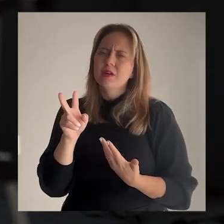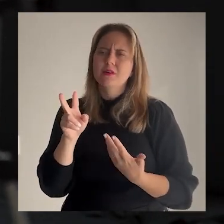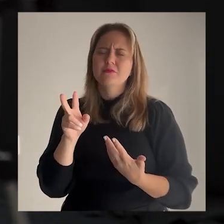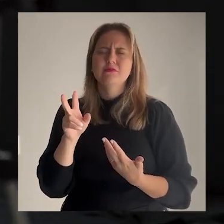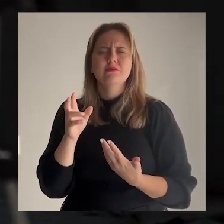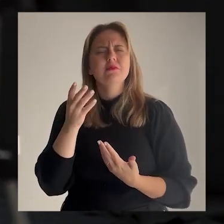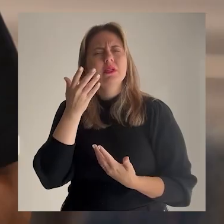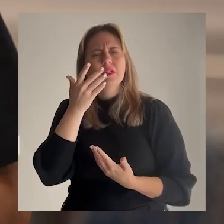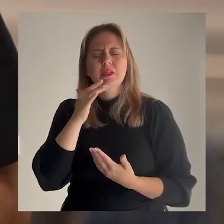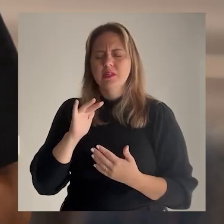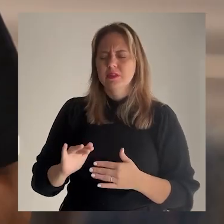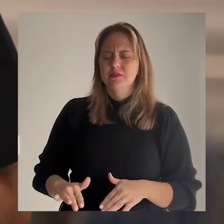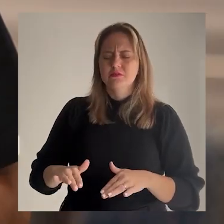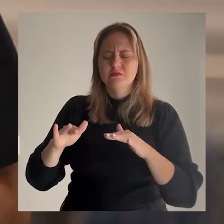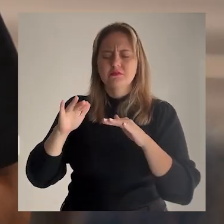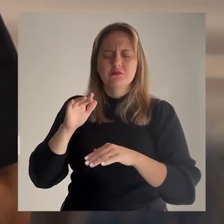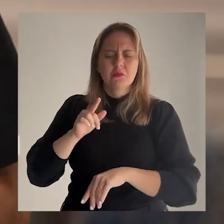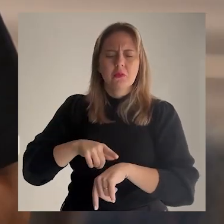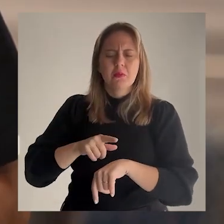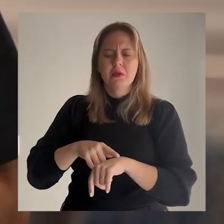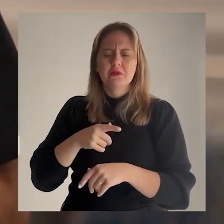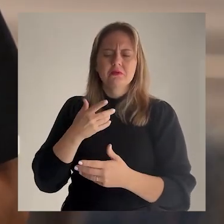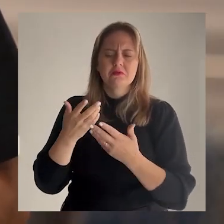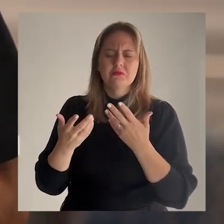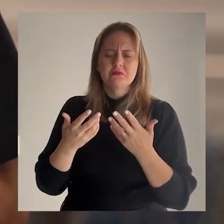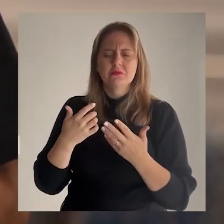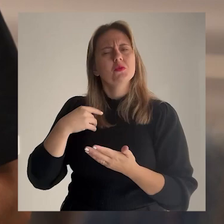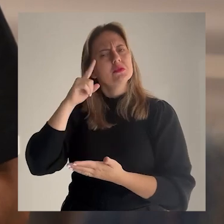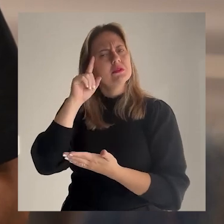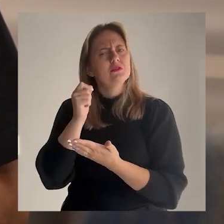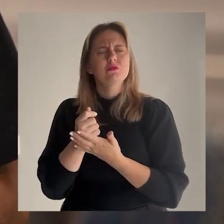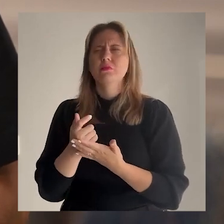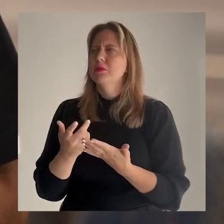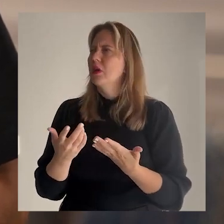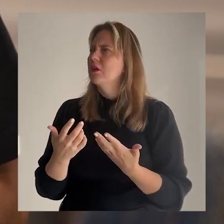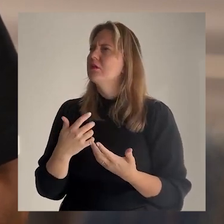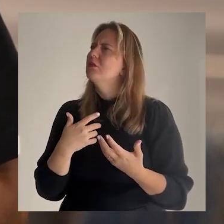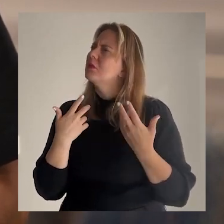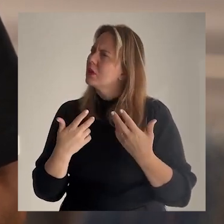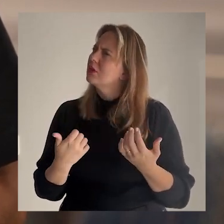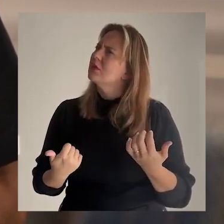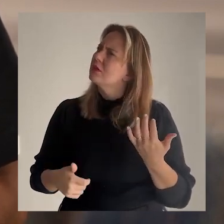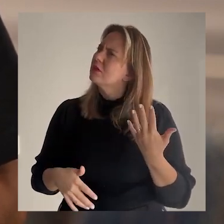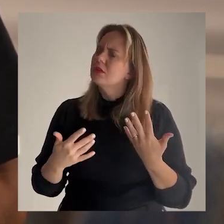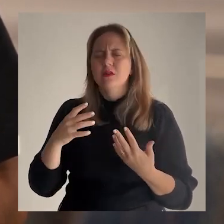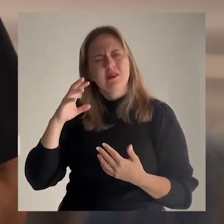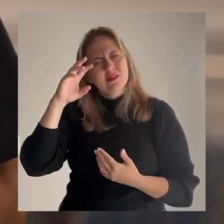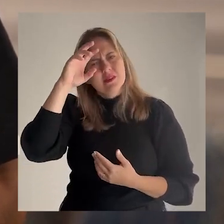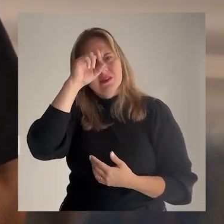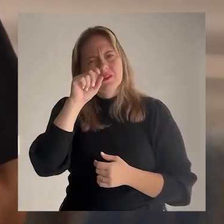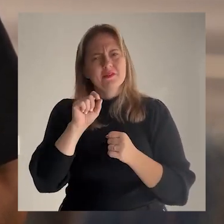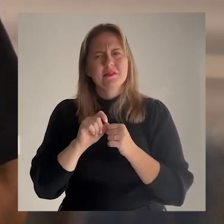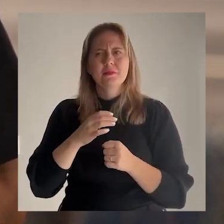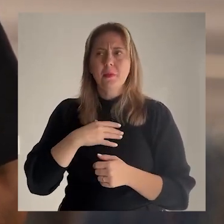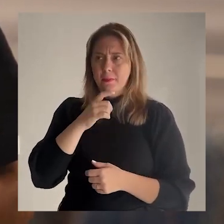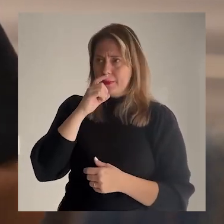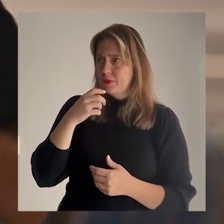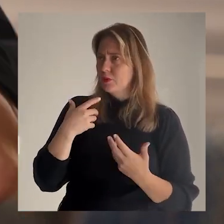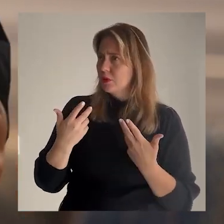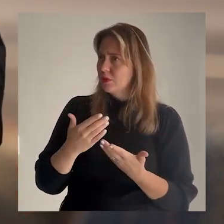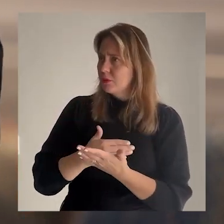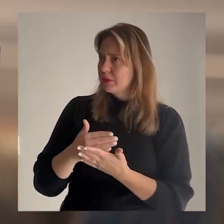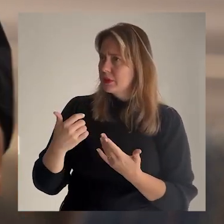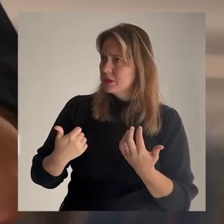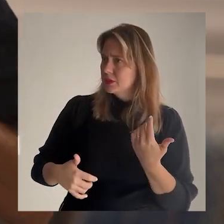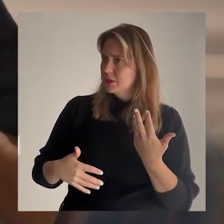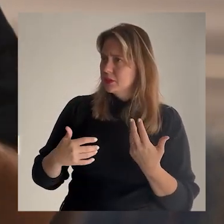desde muito pequeno, em algum momento eu decidi do nada, assim, decidi que eu queria tocar e falei pro meu pai, assim, não pai, eu quero começar a